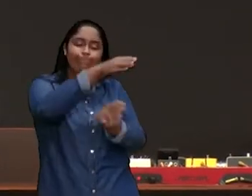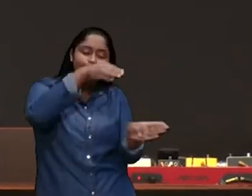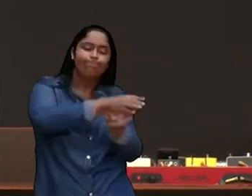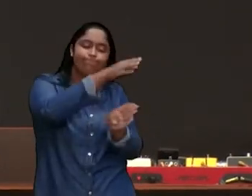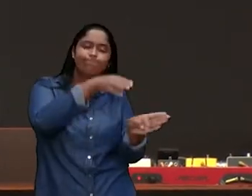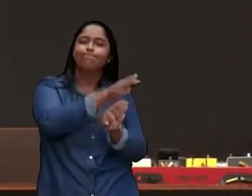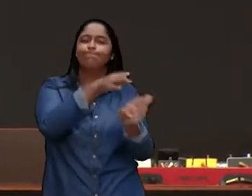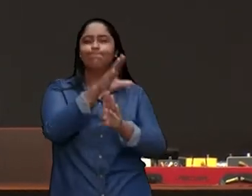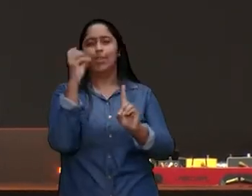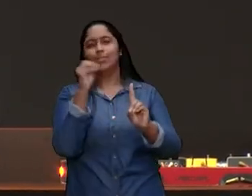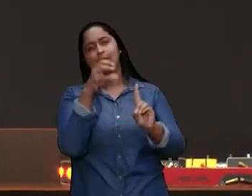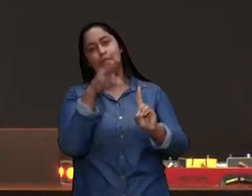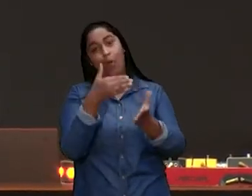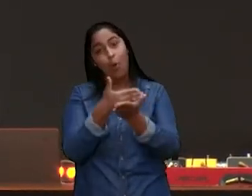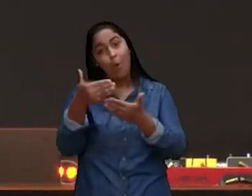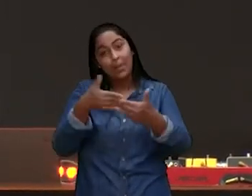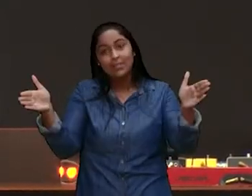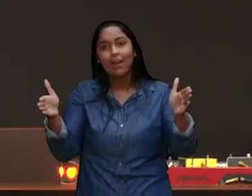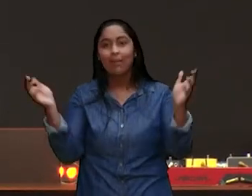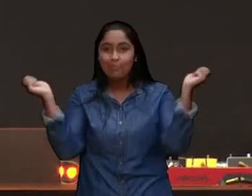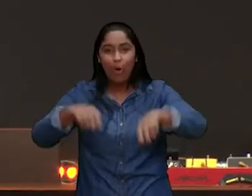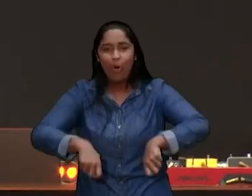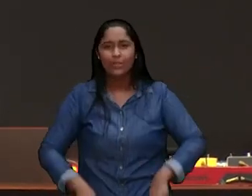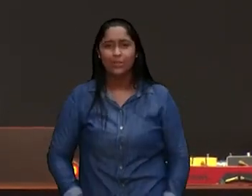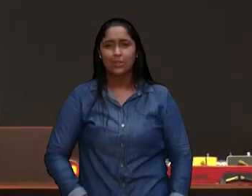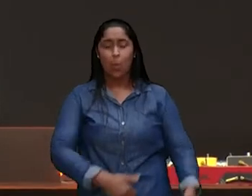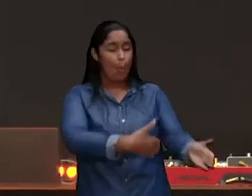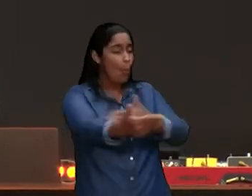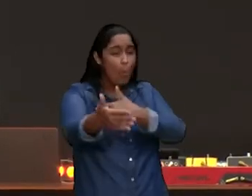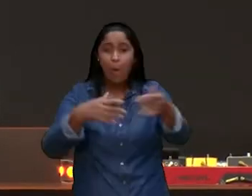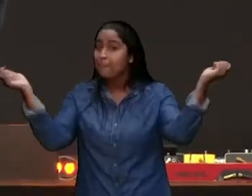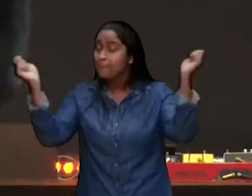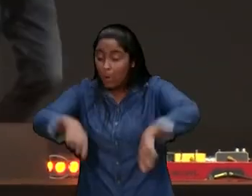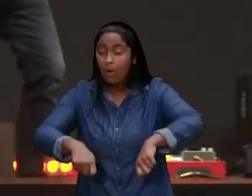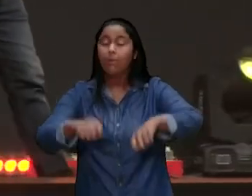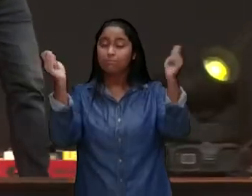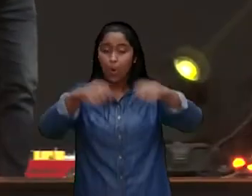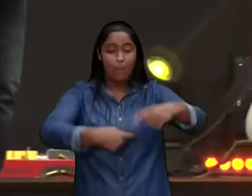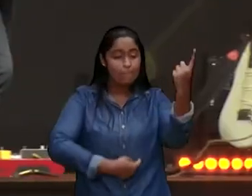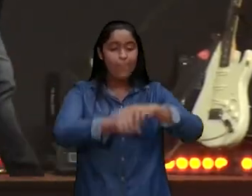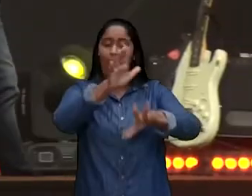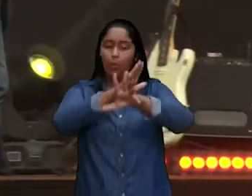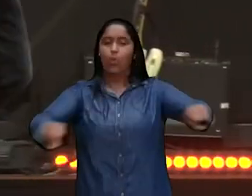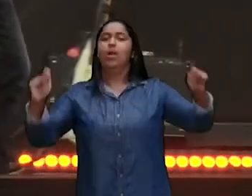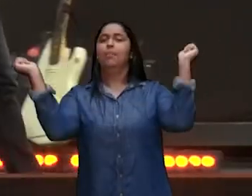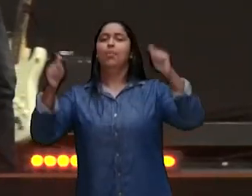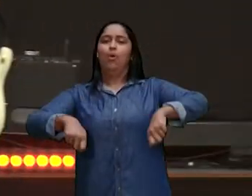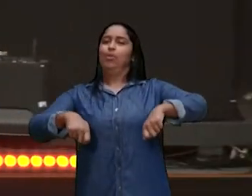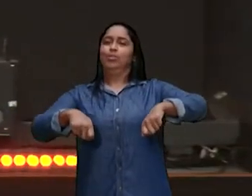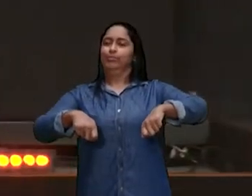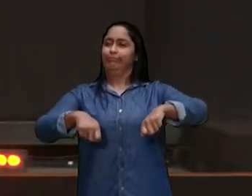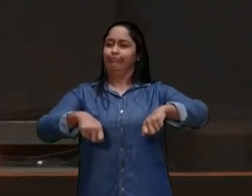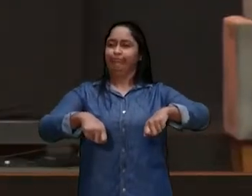largar essa vida porque ele pode largar qualquer pessoa pode mudar qualquer coisa qual a diferença do adulto do homossexual do